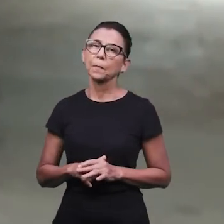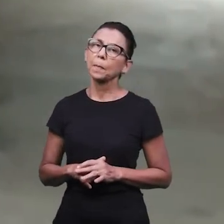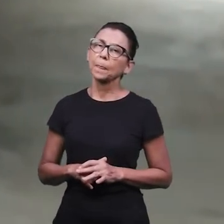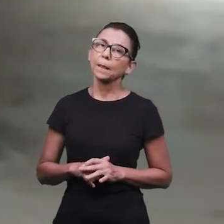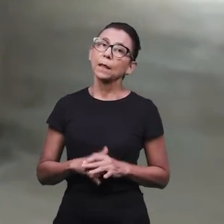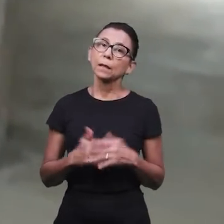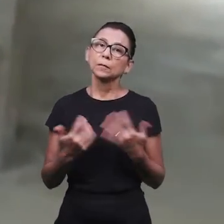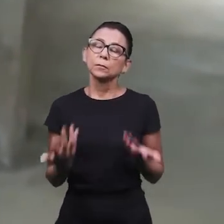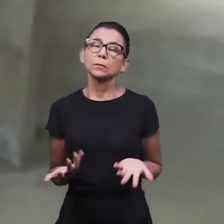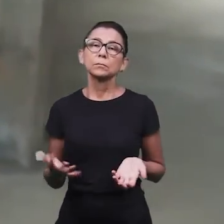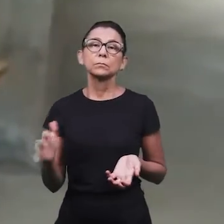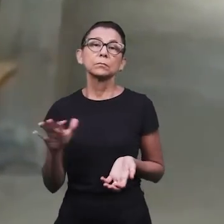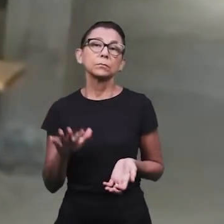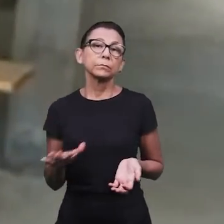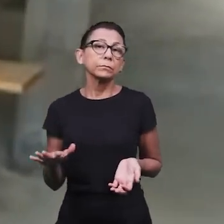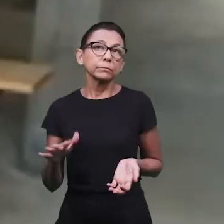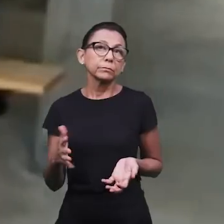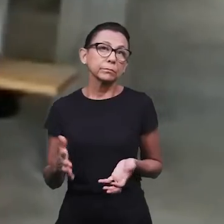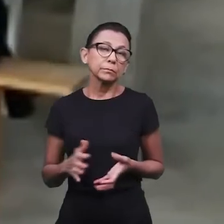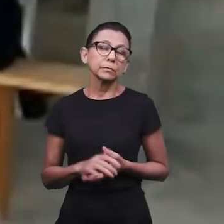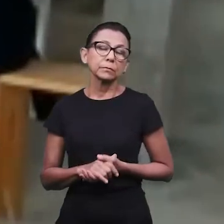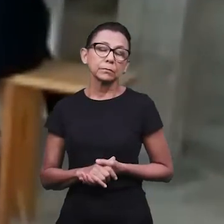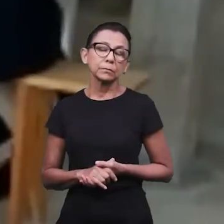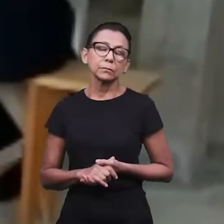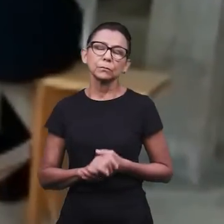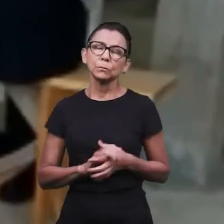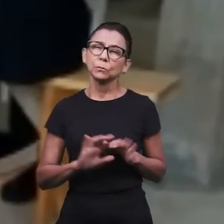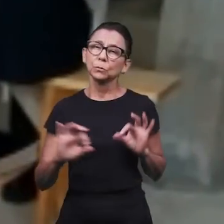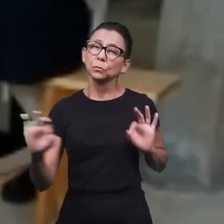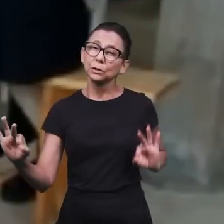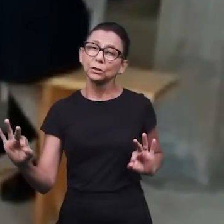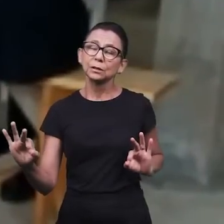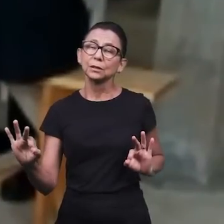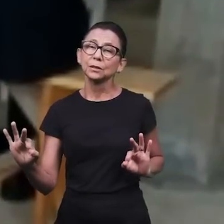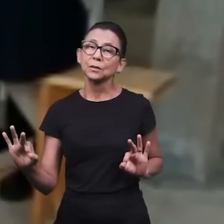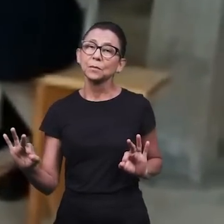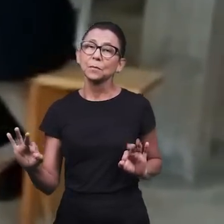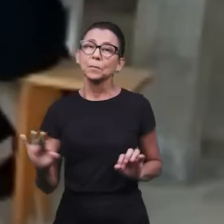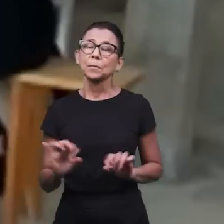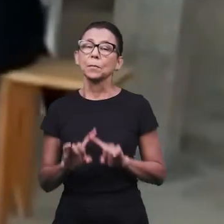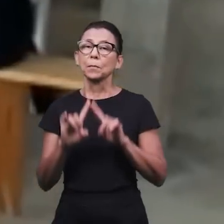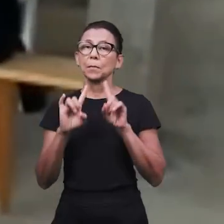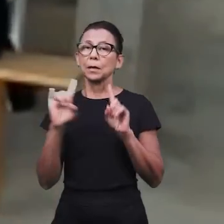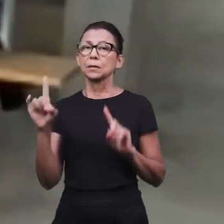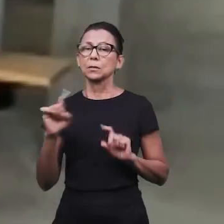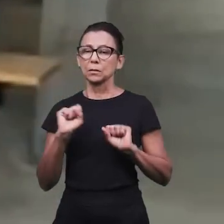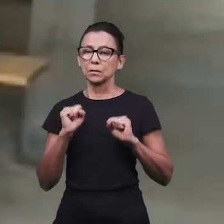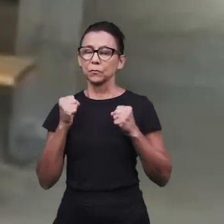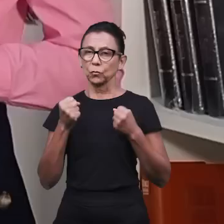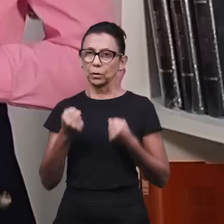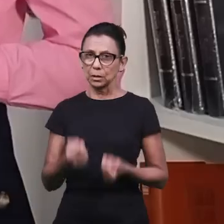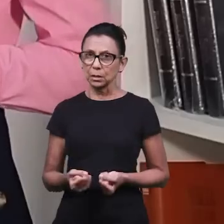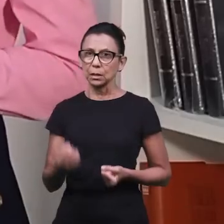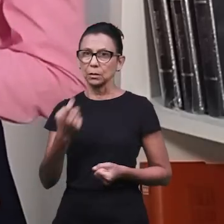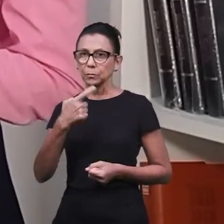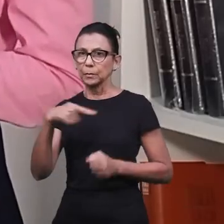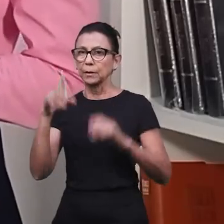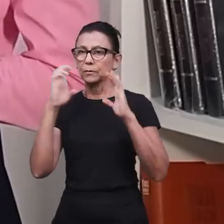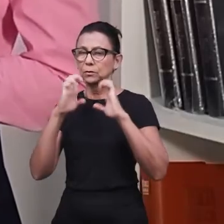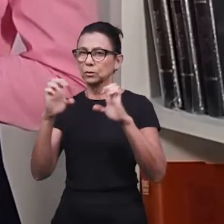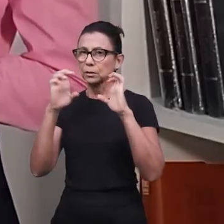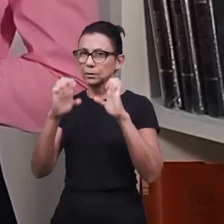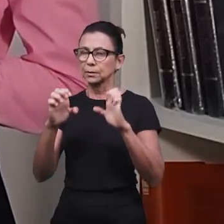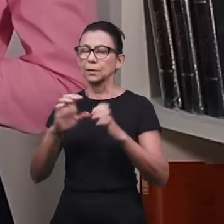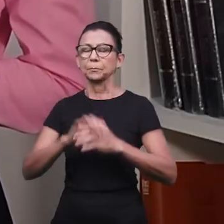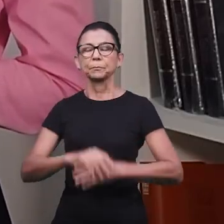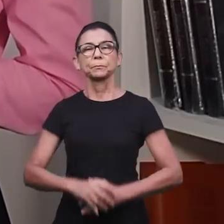é uma região onde tem as distâncias, mas os irmãos estão se empenhando em levar a palavra de Deus. Que bênção, pastor. Grandes